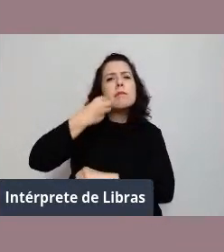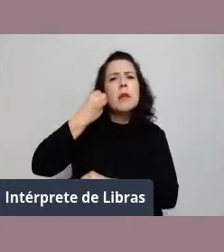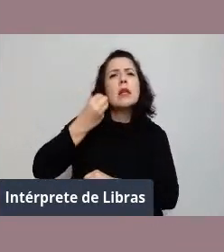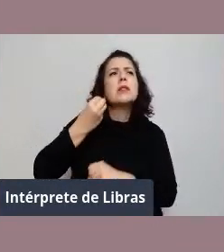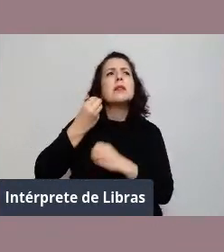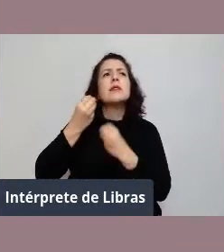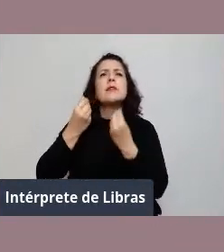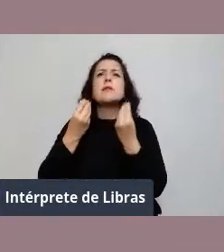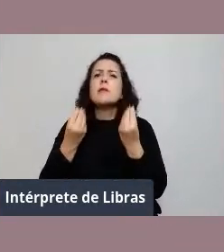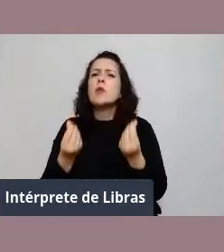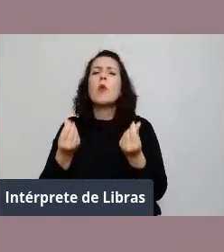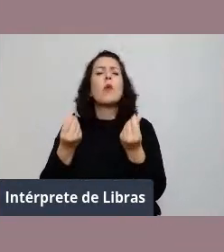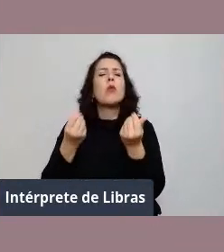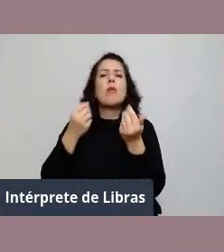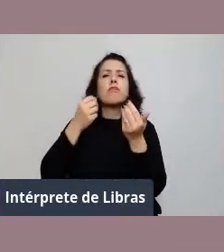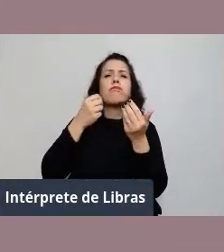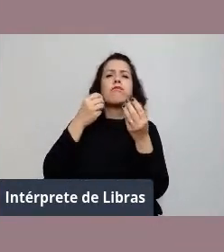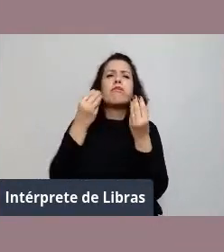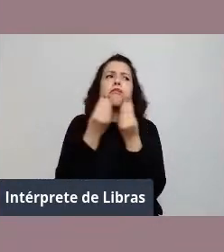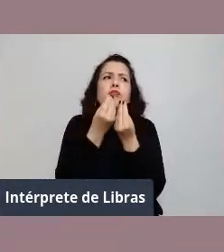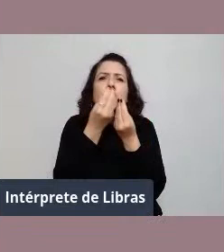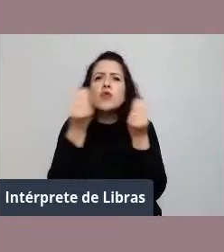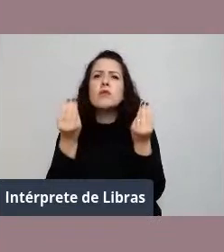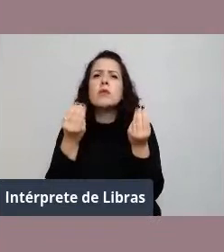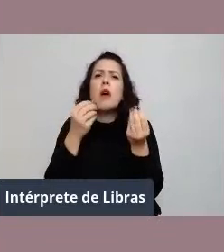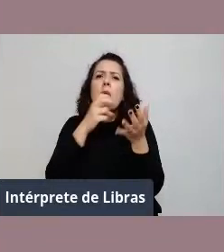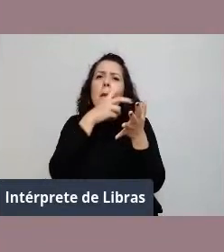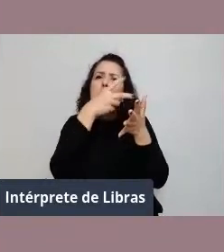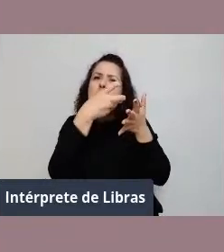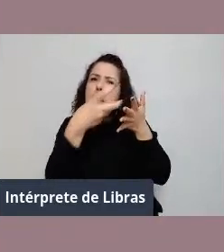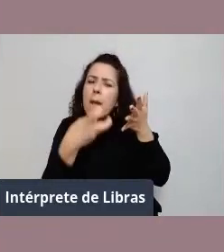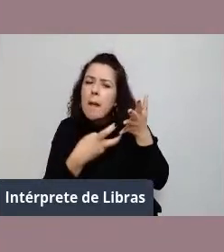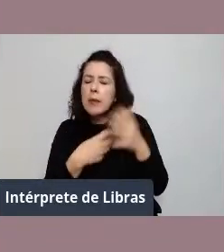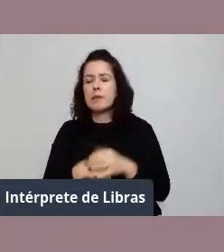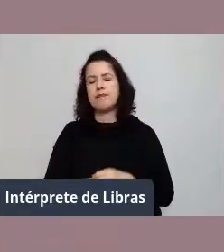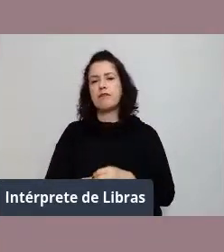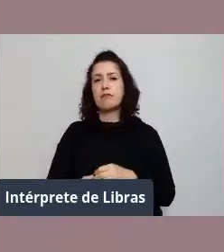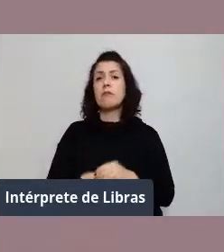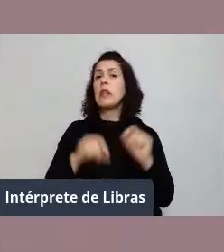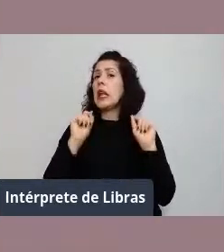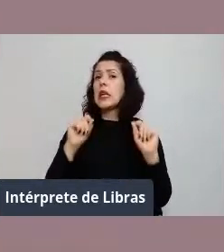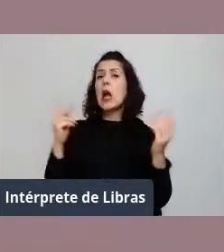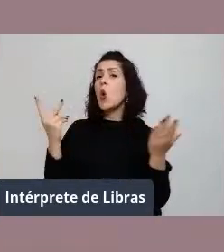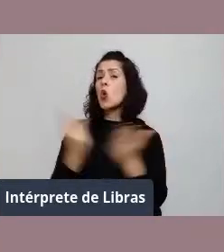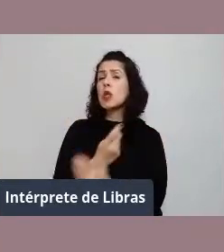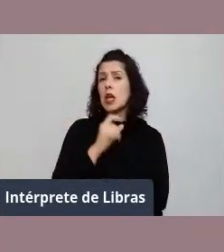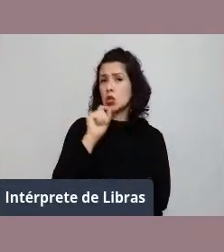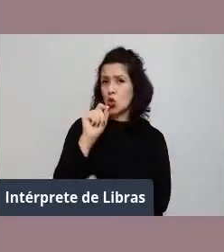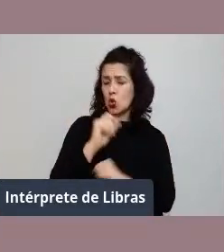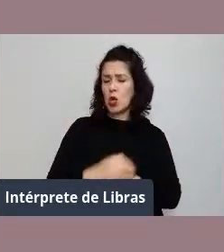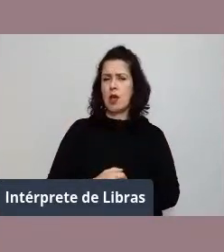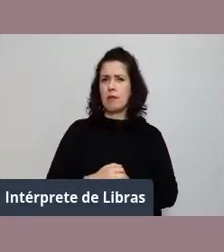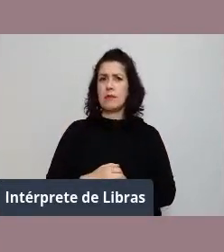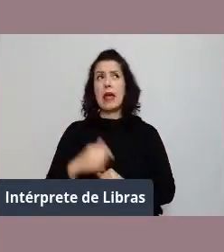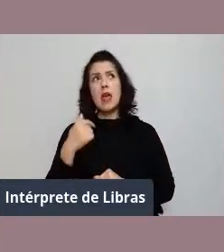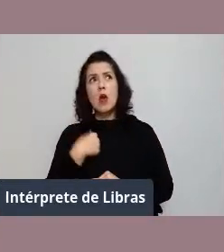E aí, realmente, vai acontecer o que o Bruno acabou de mencionar, que eu vou